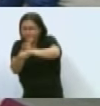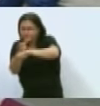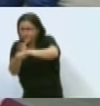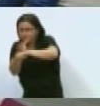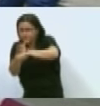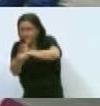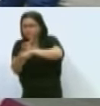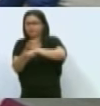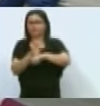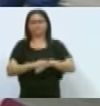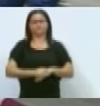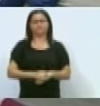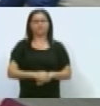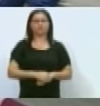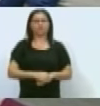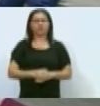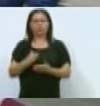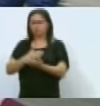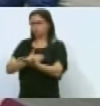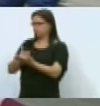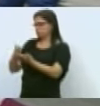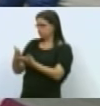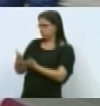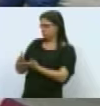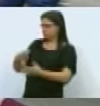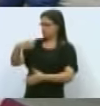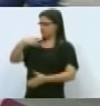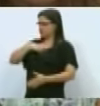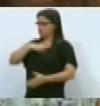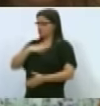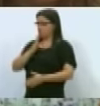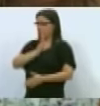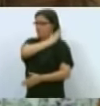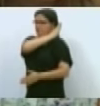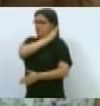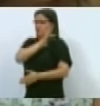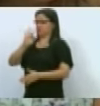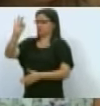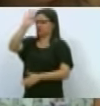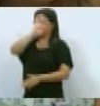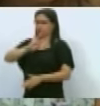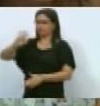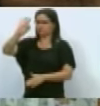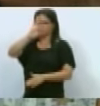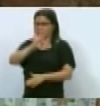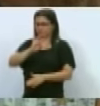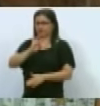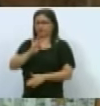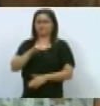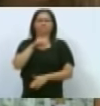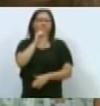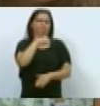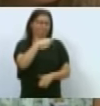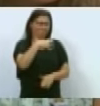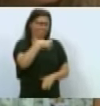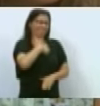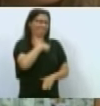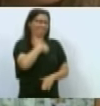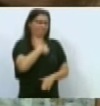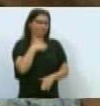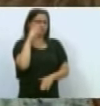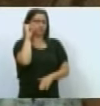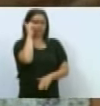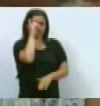certo. Você sentiu preconceito no seu dia a dia? Eu tô com certa. Sentiu? Uhum. Doeu?